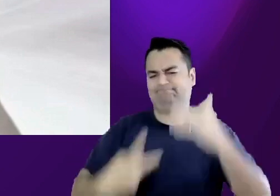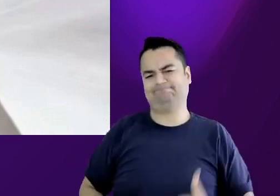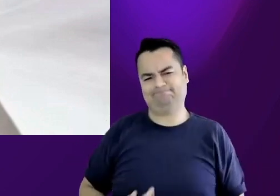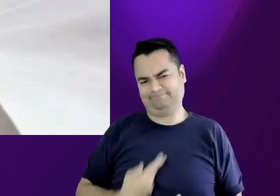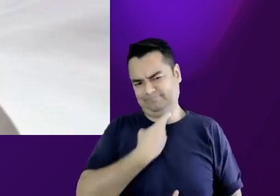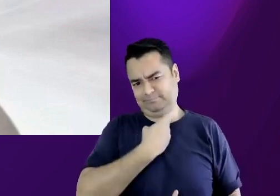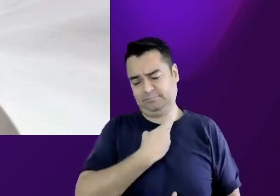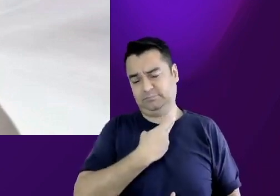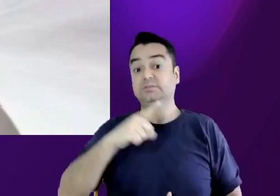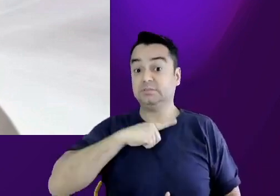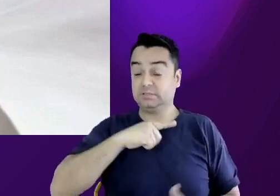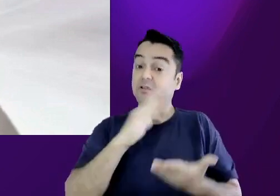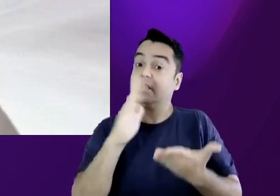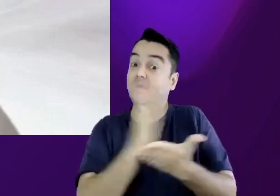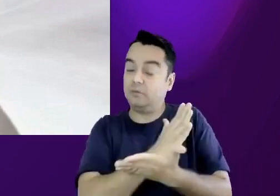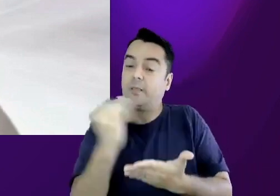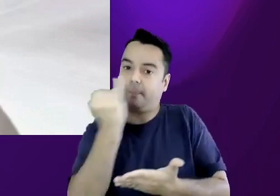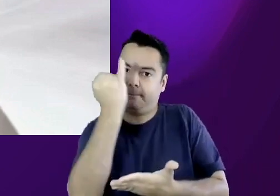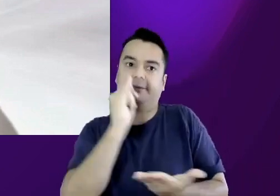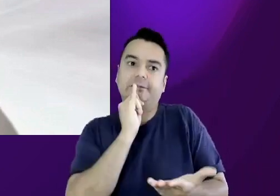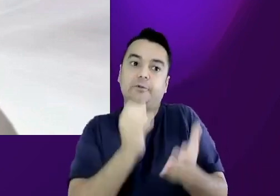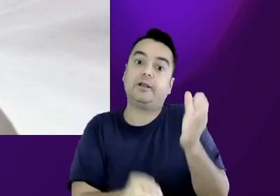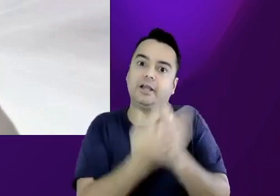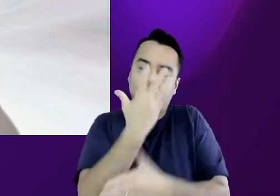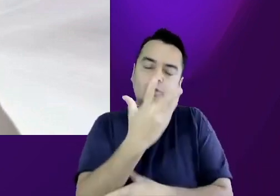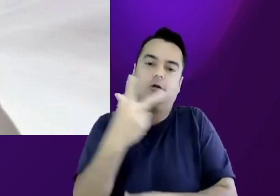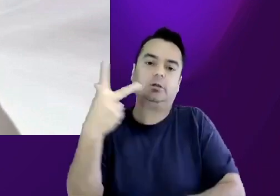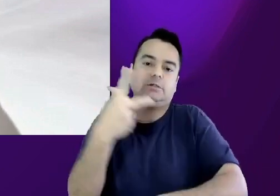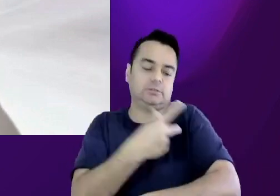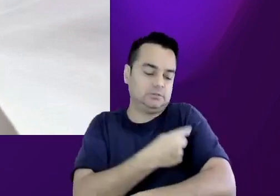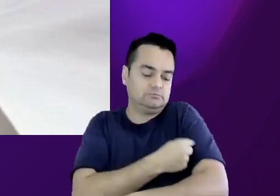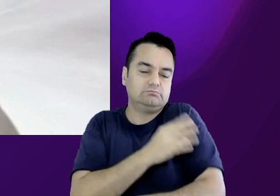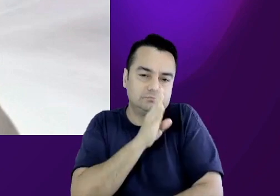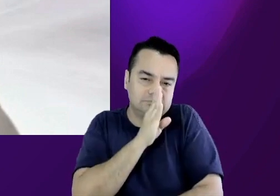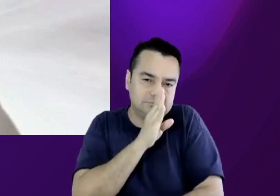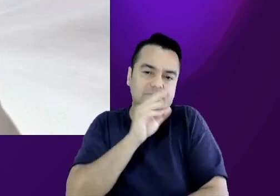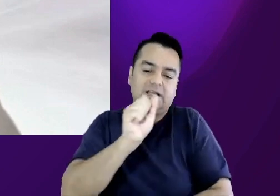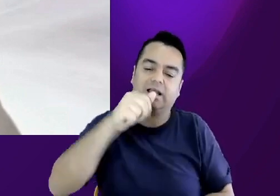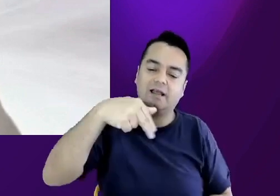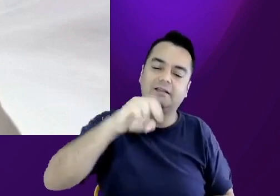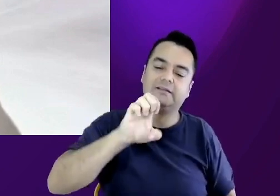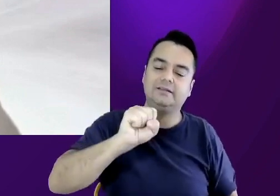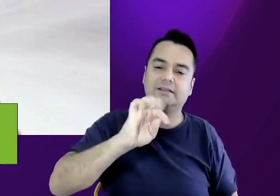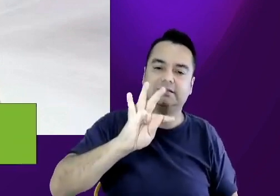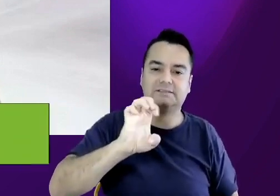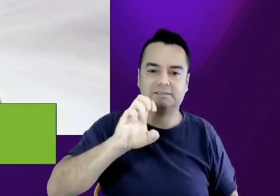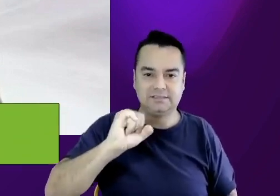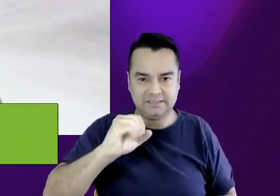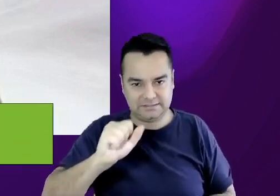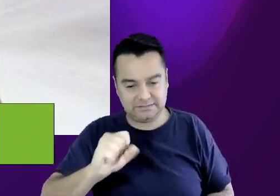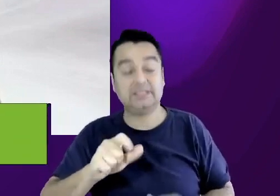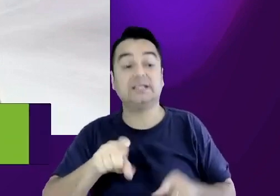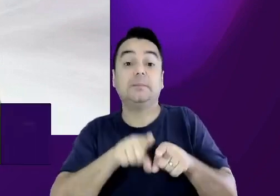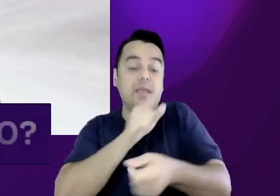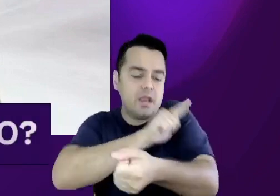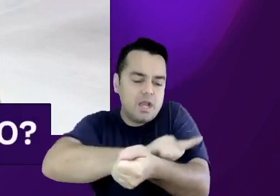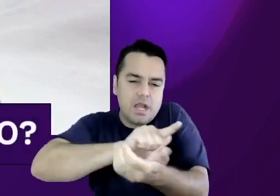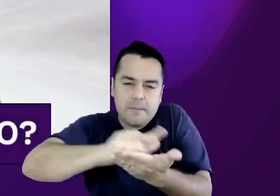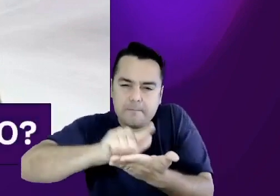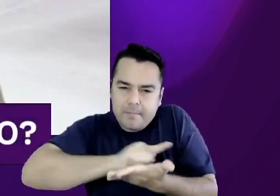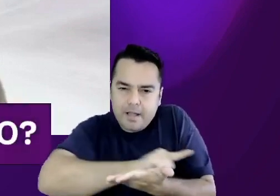marcos significativos, como o surgimento da anestesia, a antisepsia, as melhores técnicas